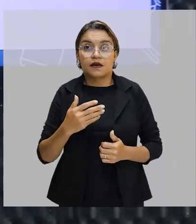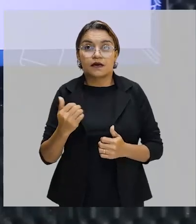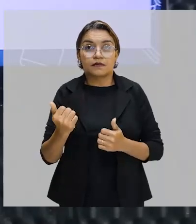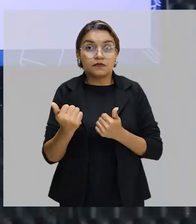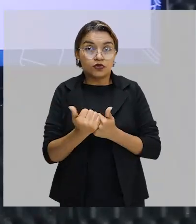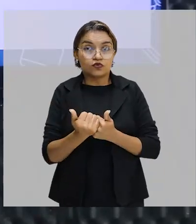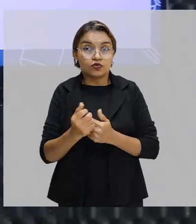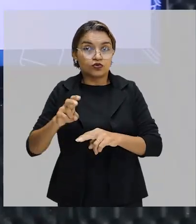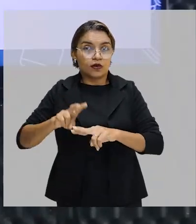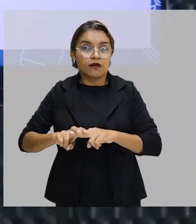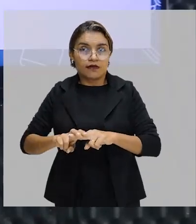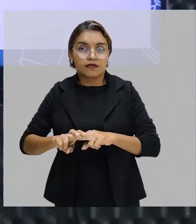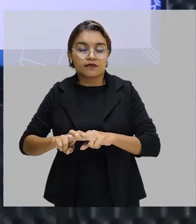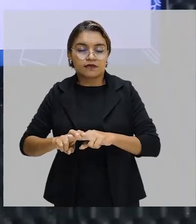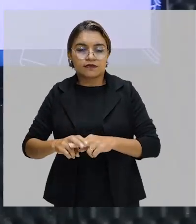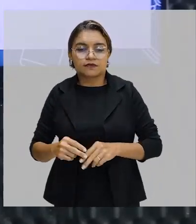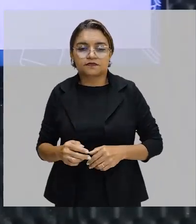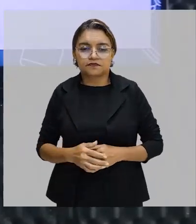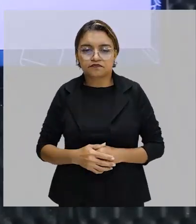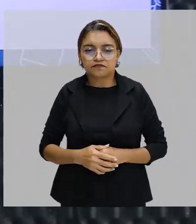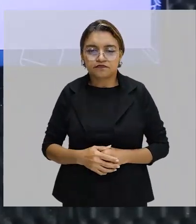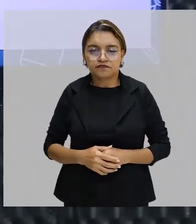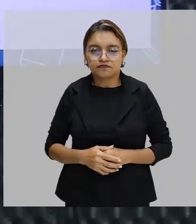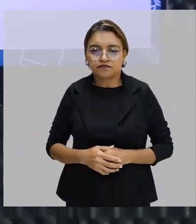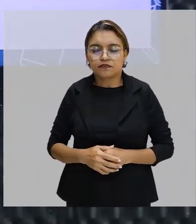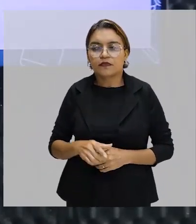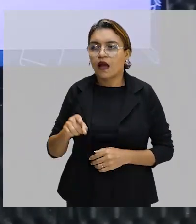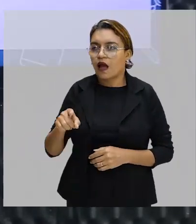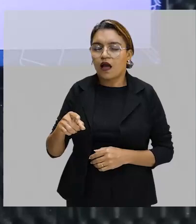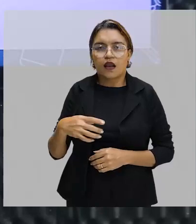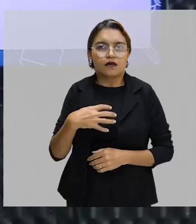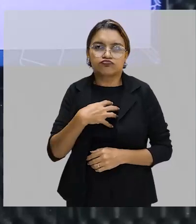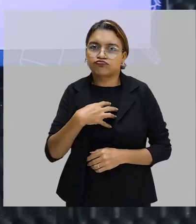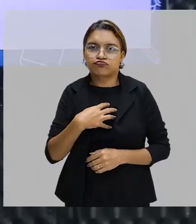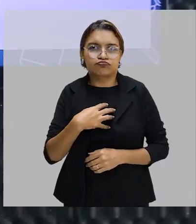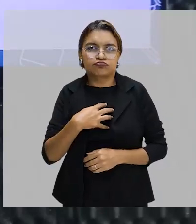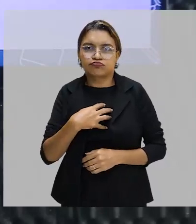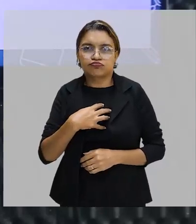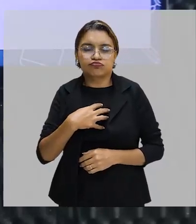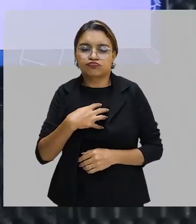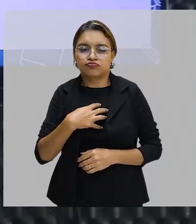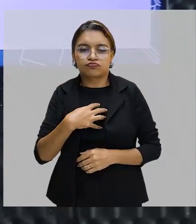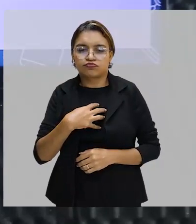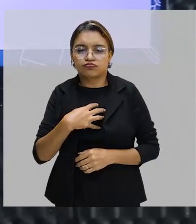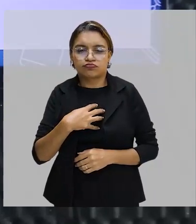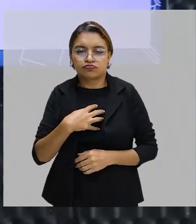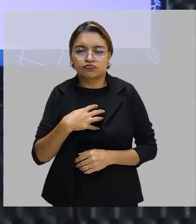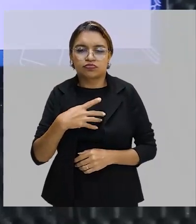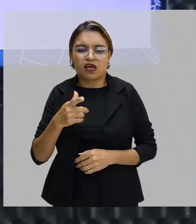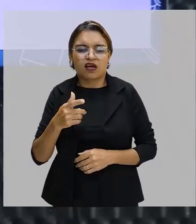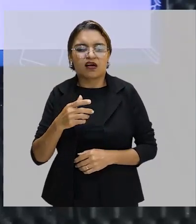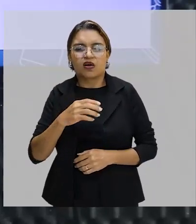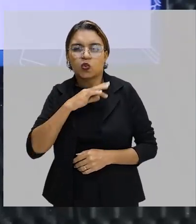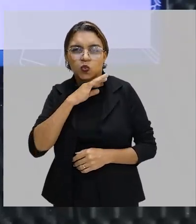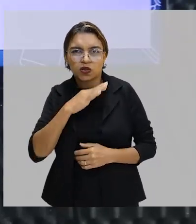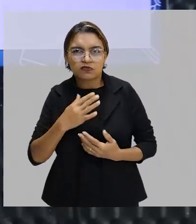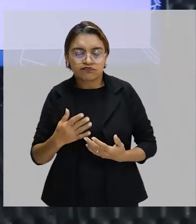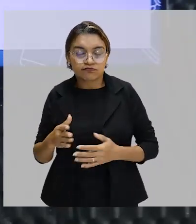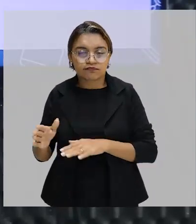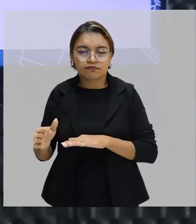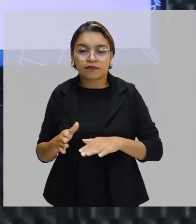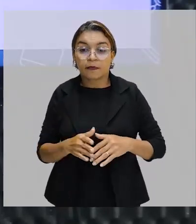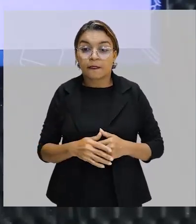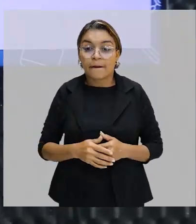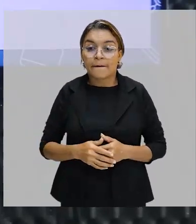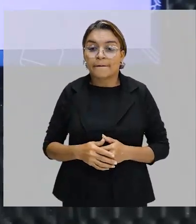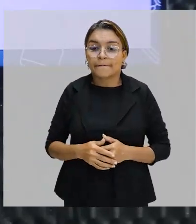She isn't well. Ela não está bem. I'm not in class. Eu não estou em aula. They're